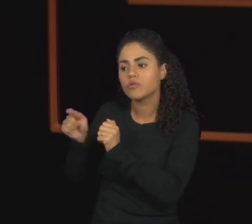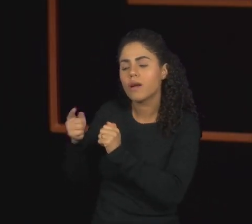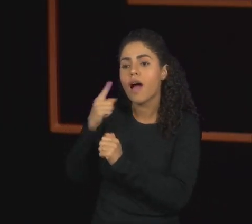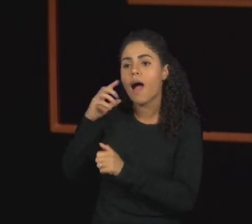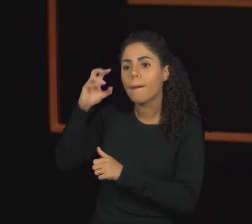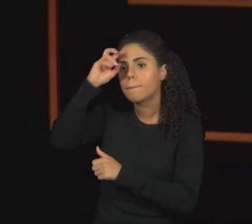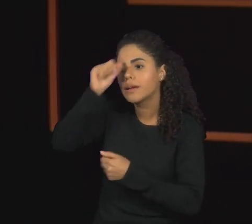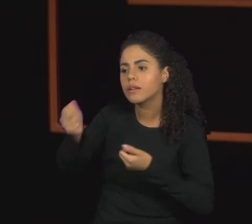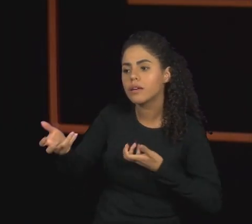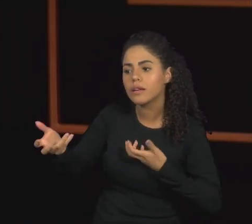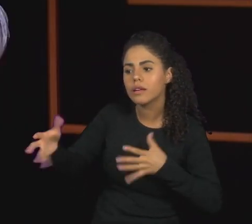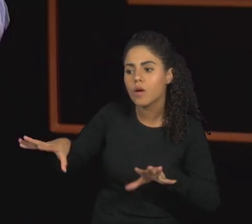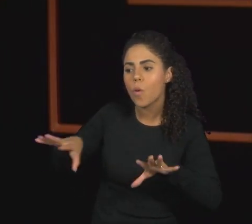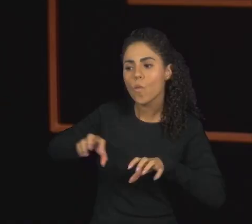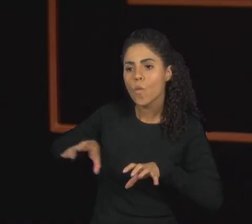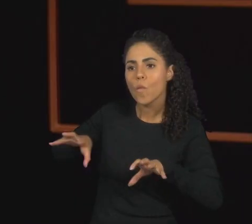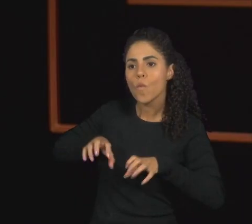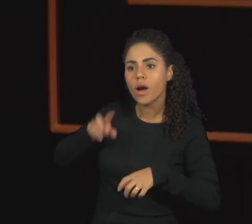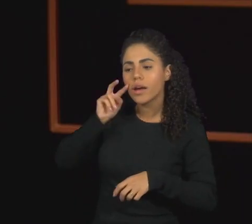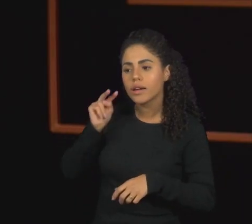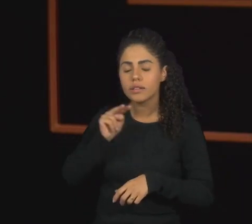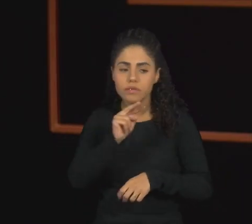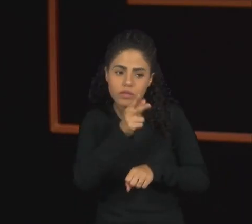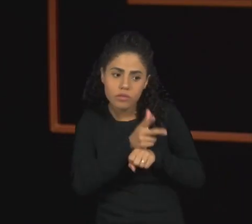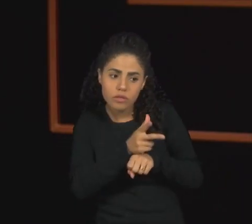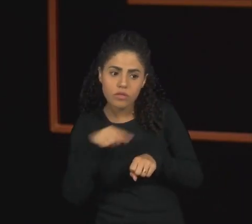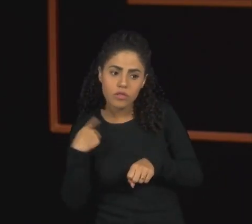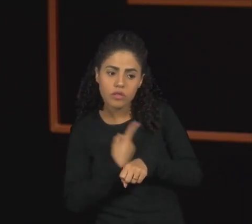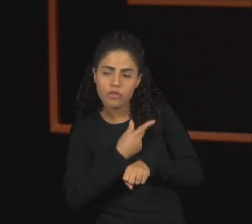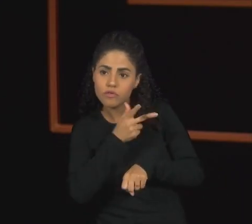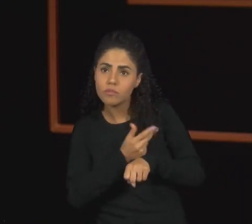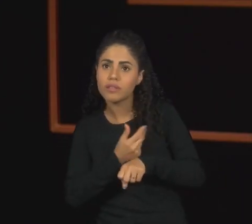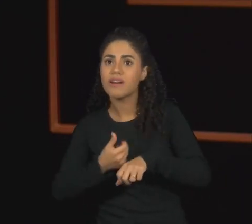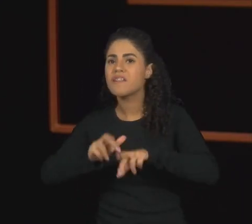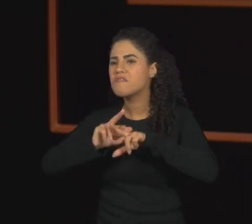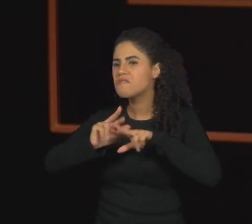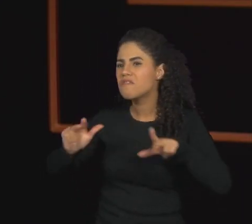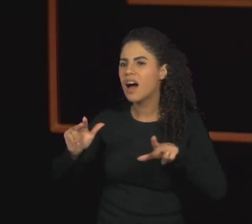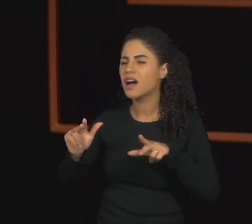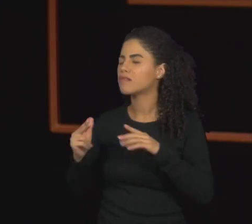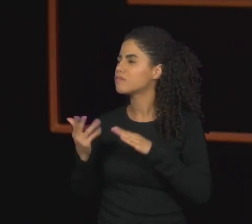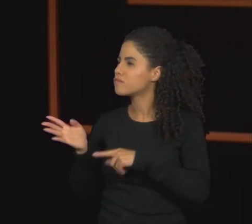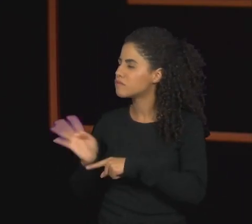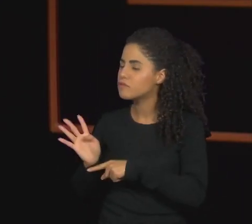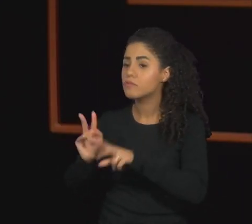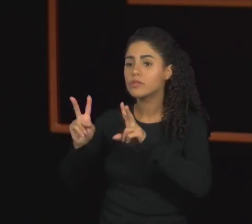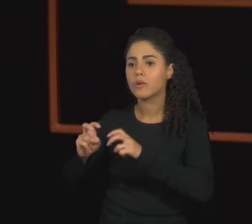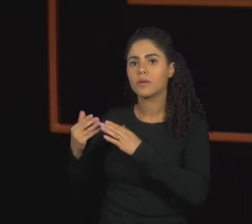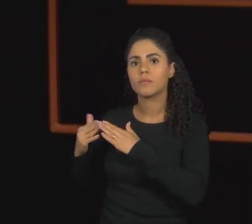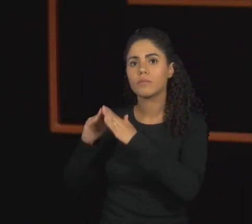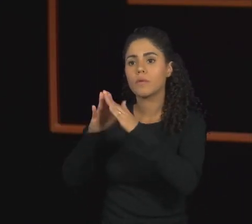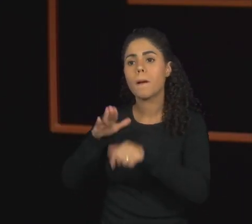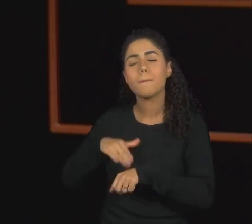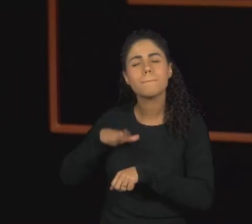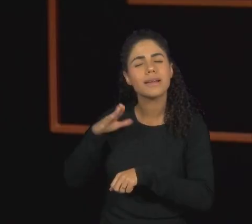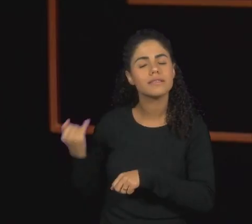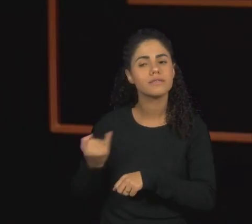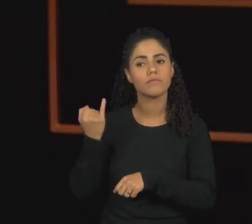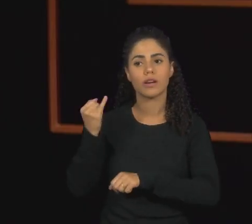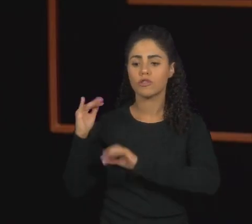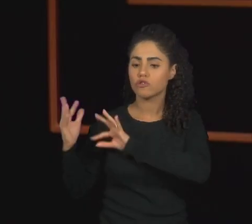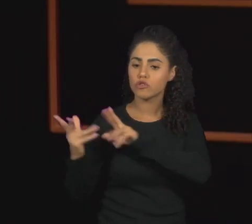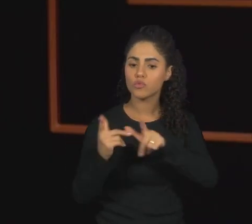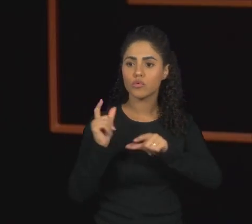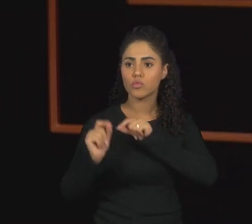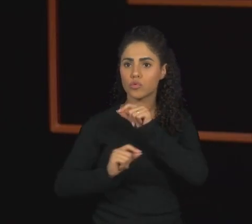outro lado do muro eles, enquanto eles viam a gente filmando. Fiz vários filmes sobre a periferia, mas o mais importante de todos foi